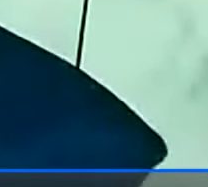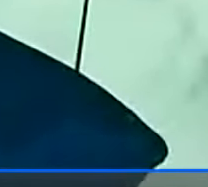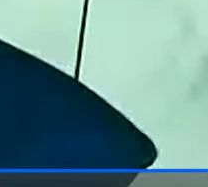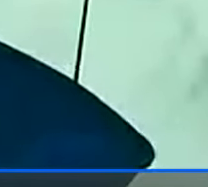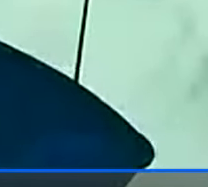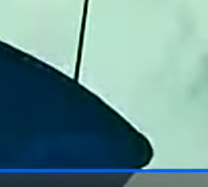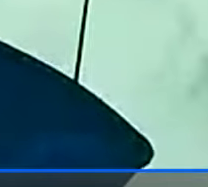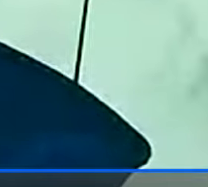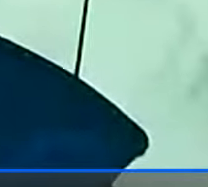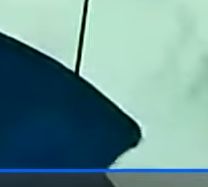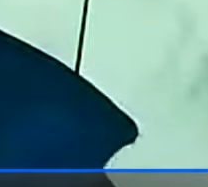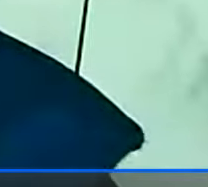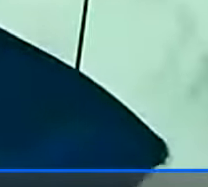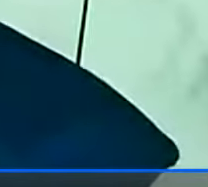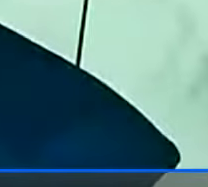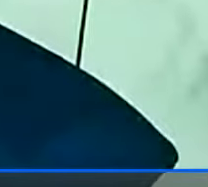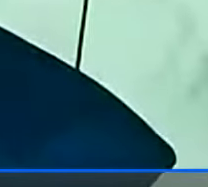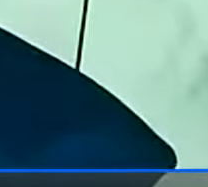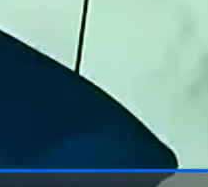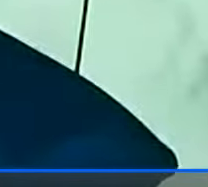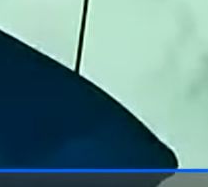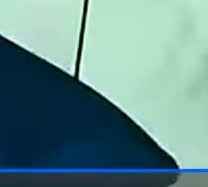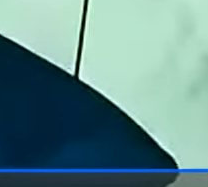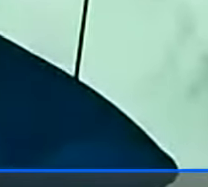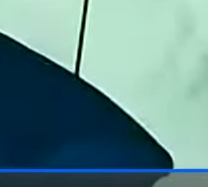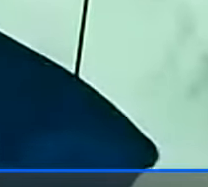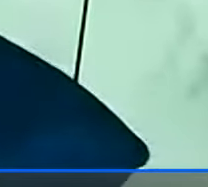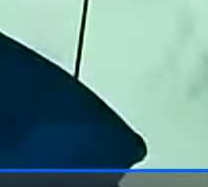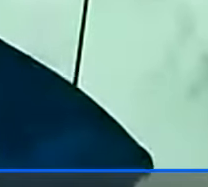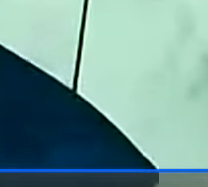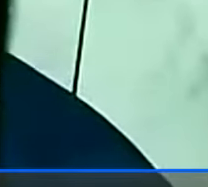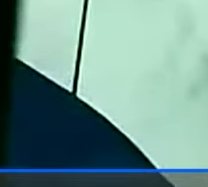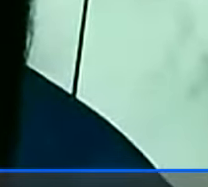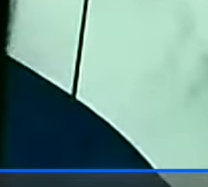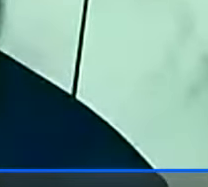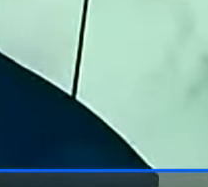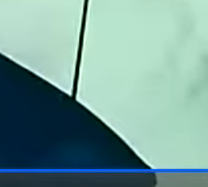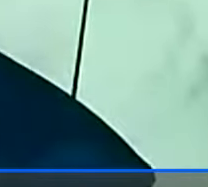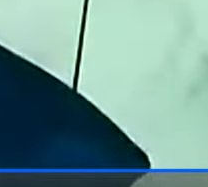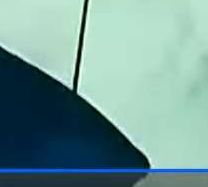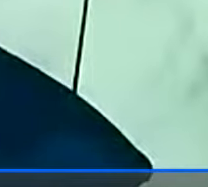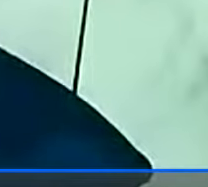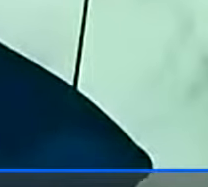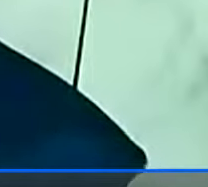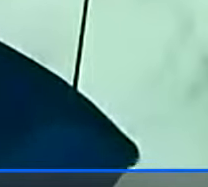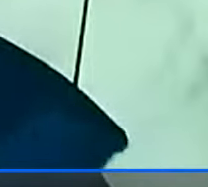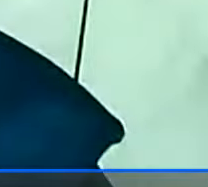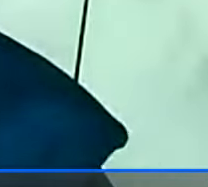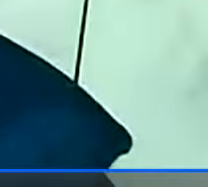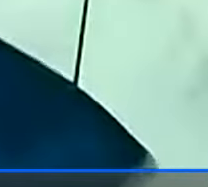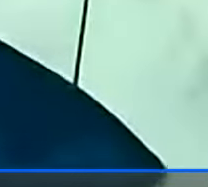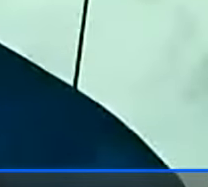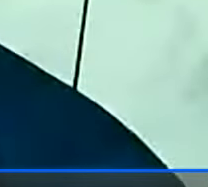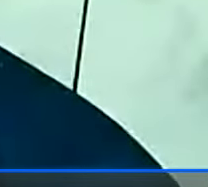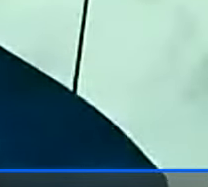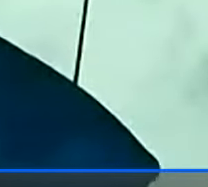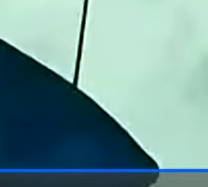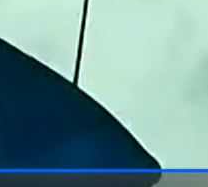fazer a compra de vaga, olhar esses prédios, olhar essa capacidade de sala,